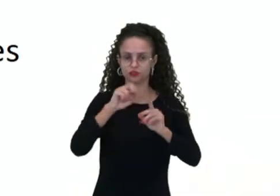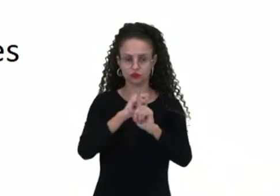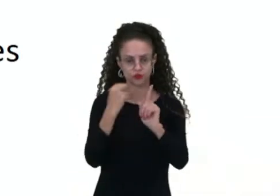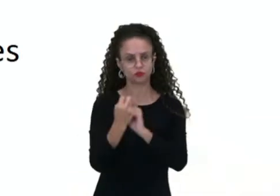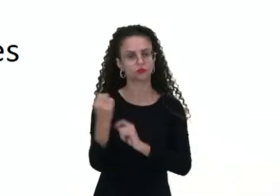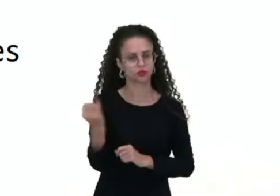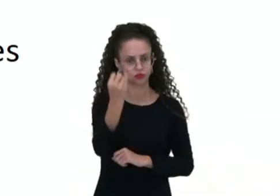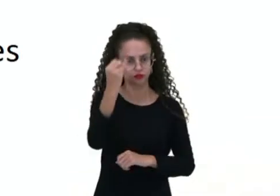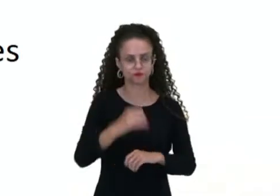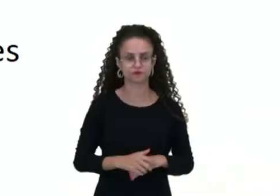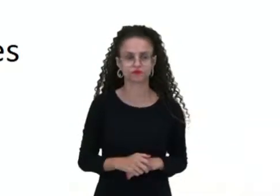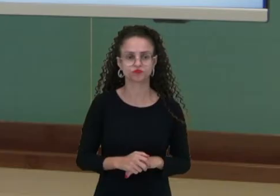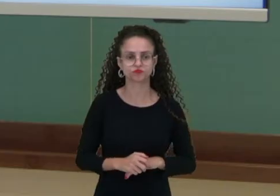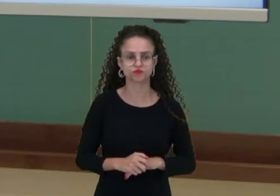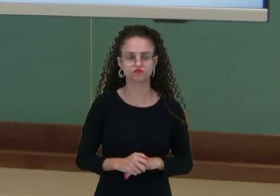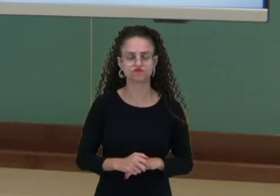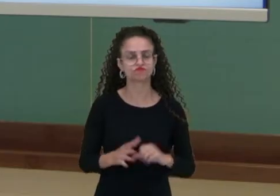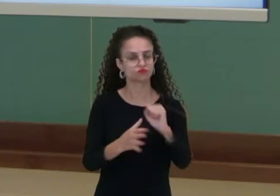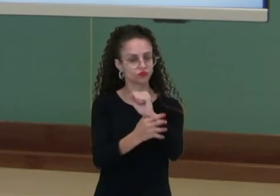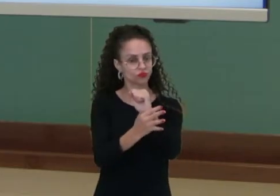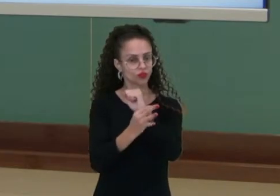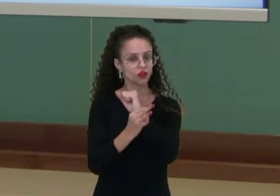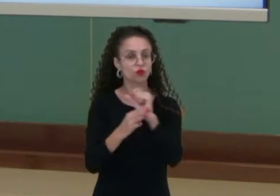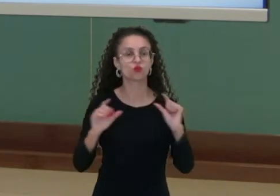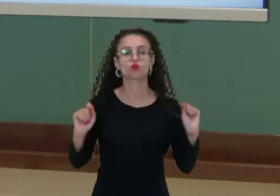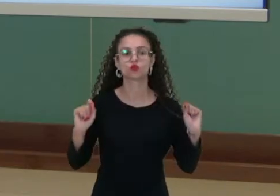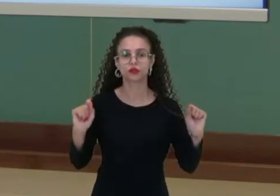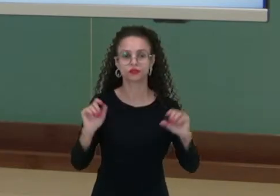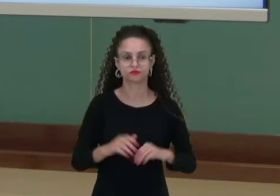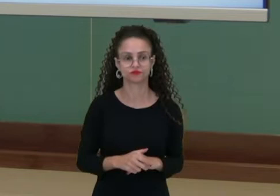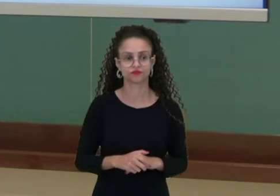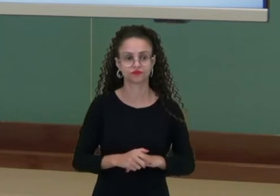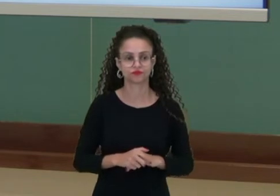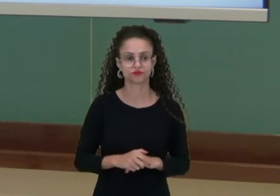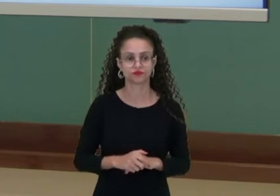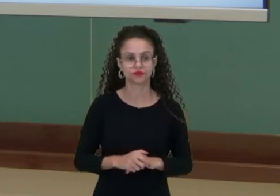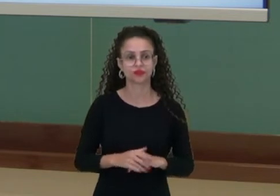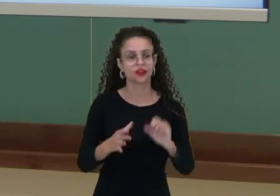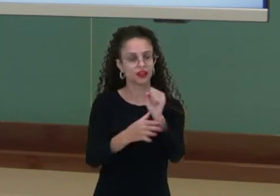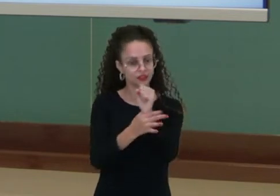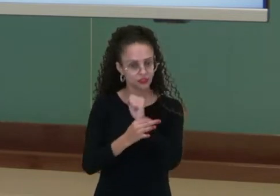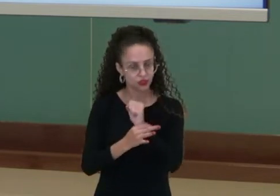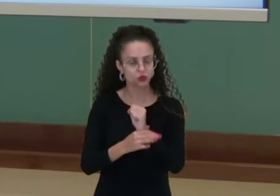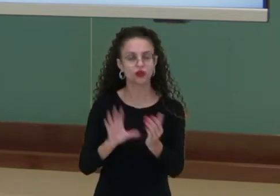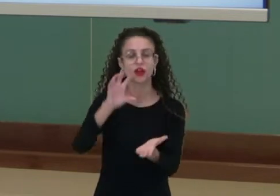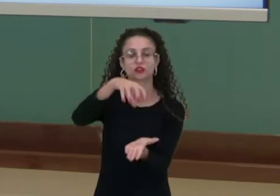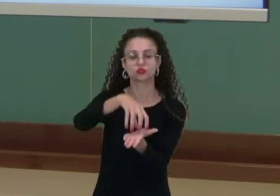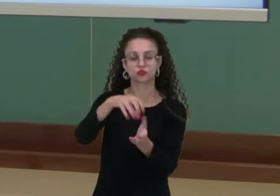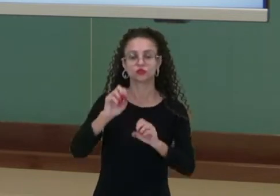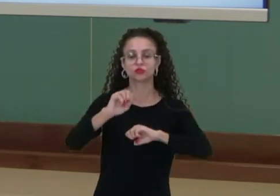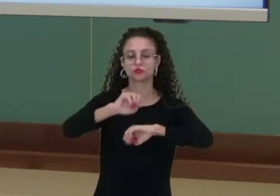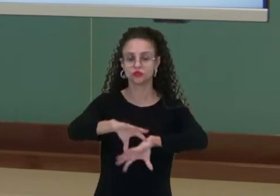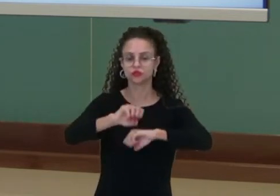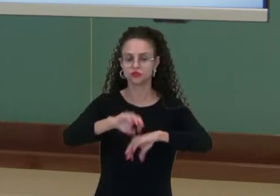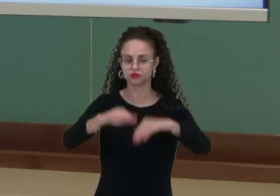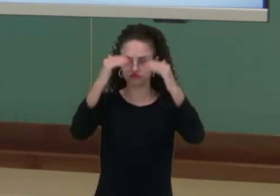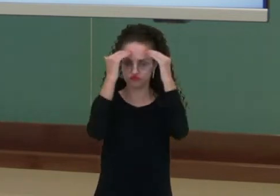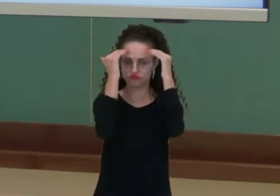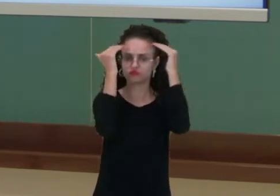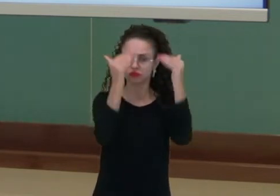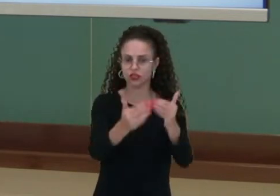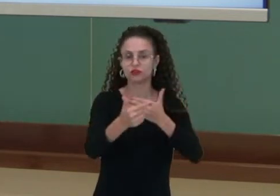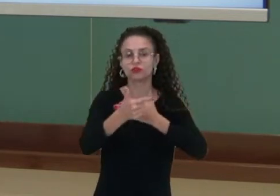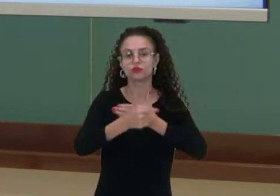muito importante. Estão garantidos o quê? Que é assegurado que a instituição de ensino cumpra a sua função